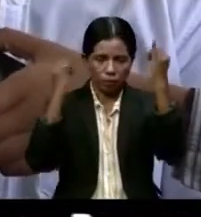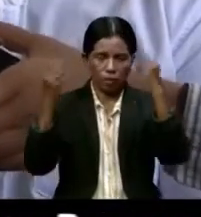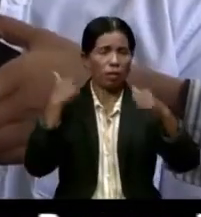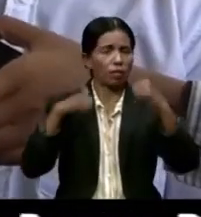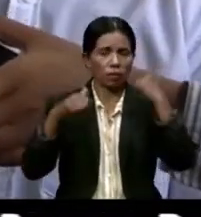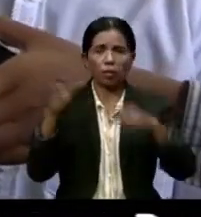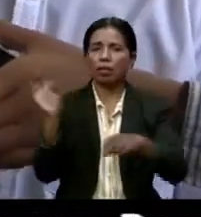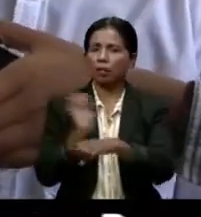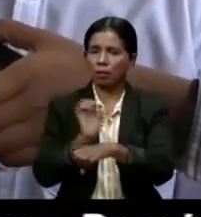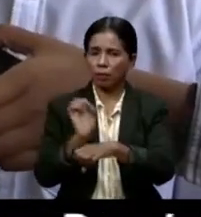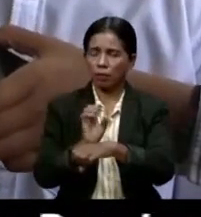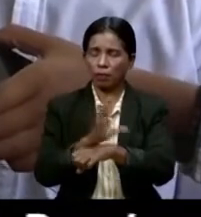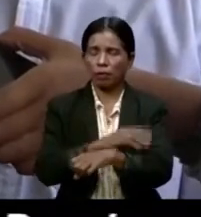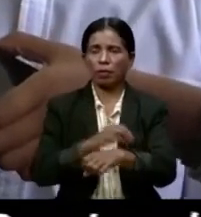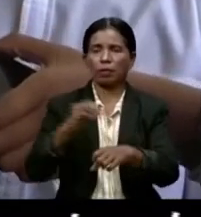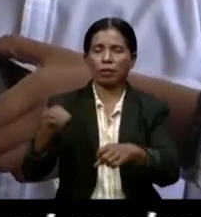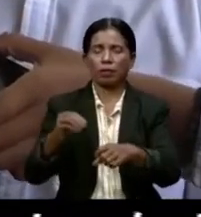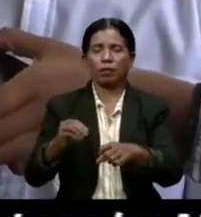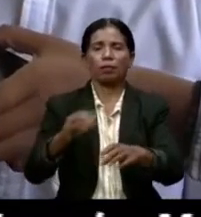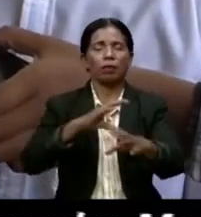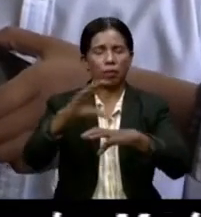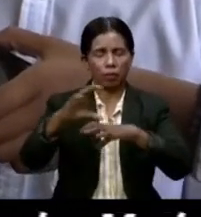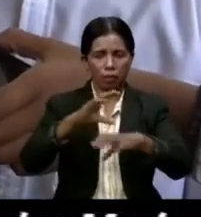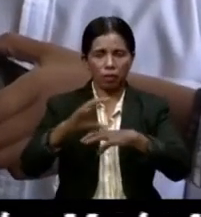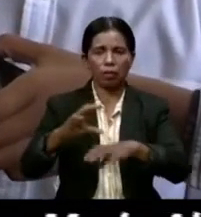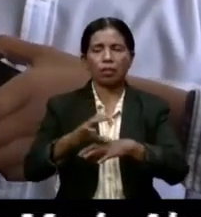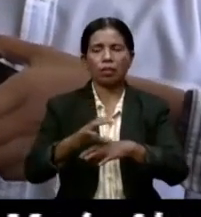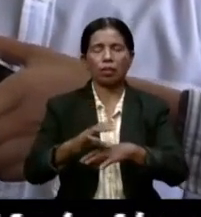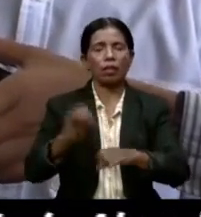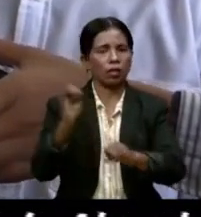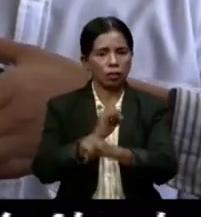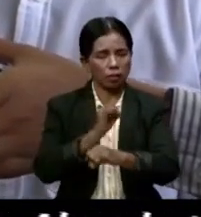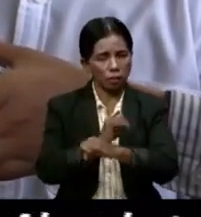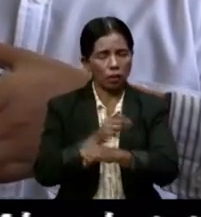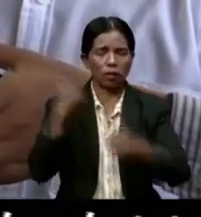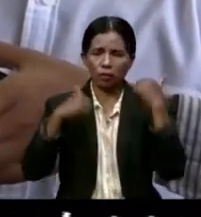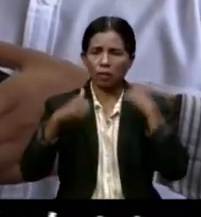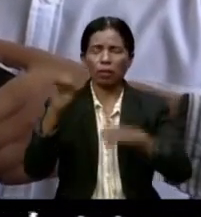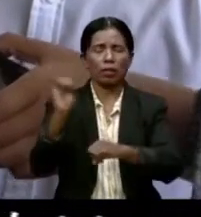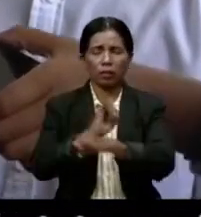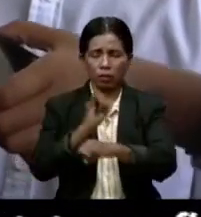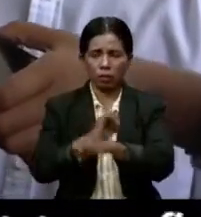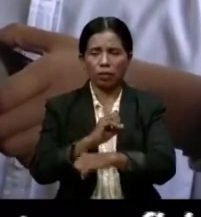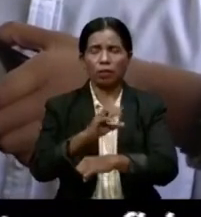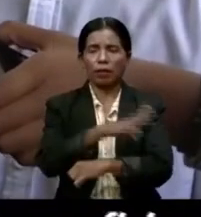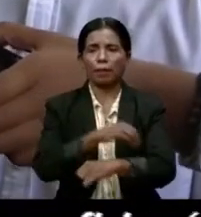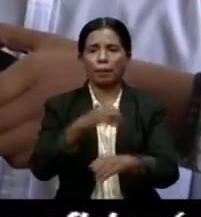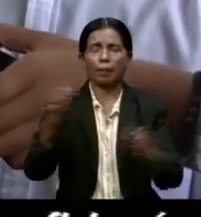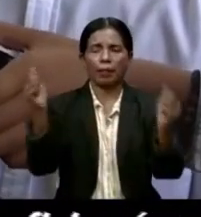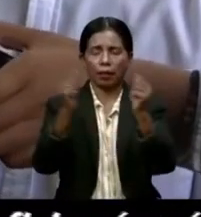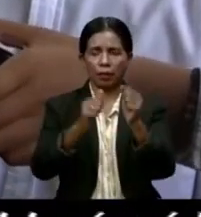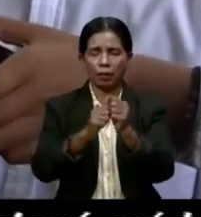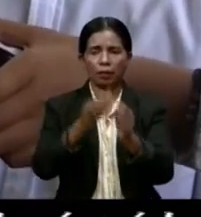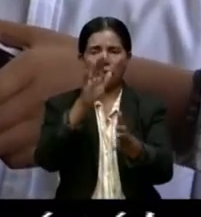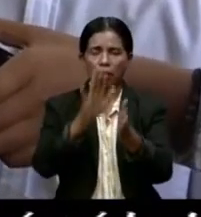ekonomiku tanto si atividade komersial ka atividade industriais atividade ekonomiku ho